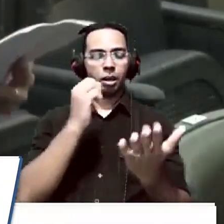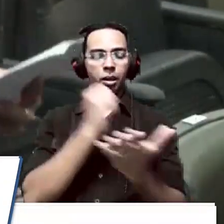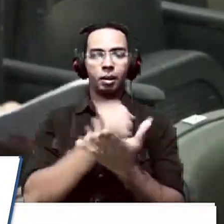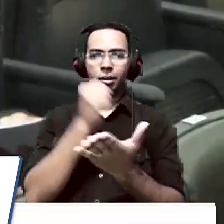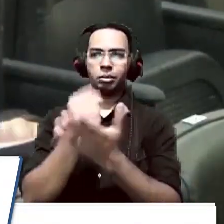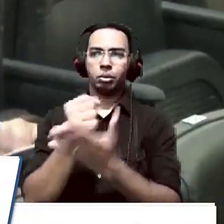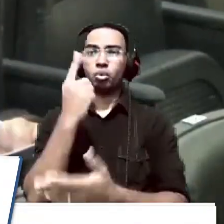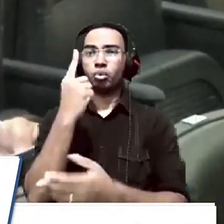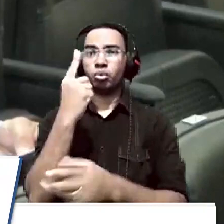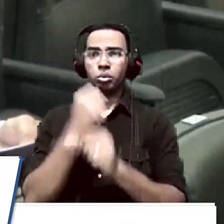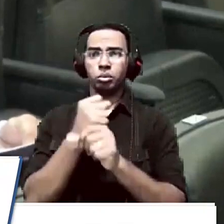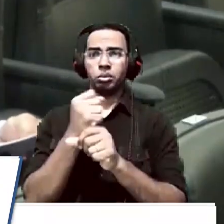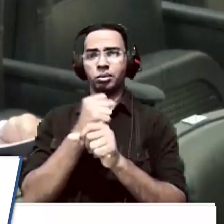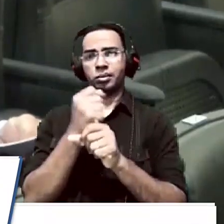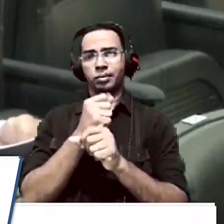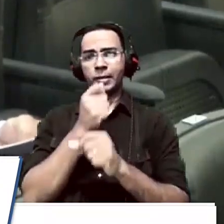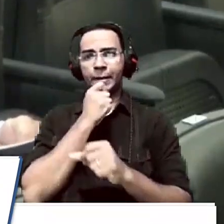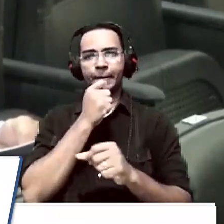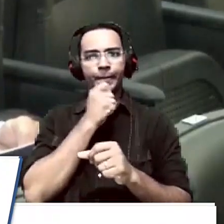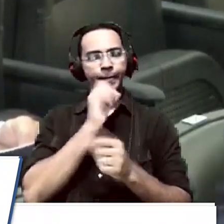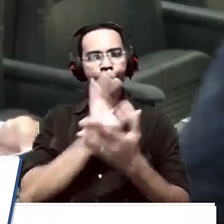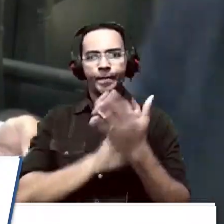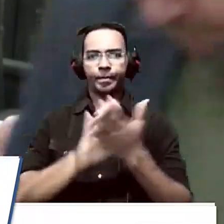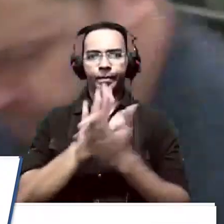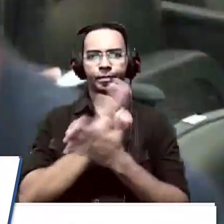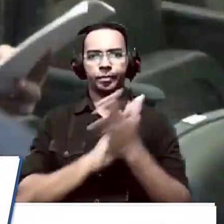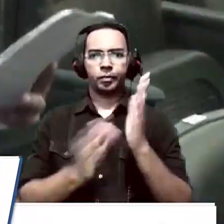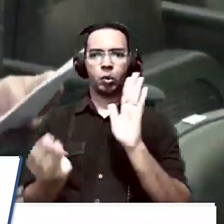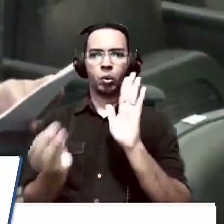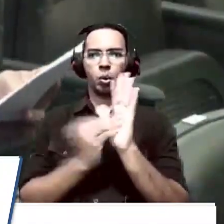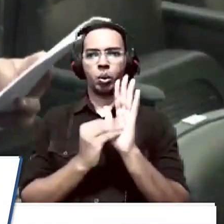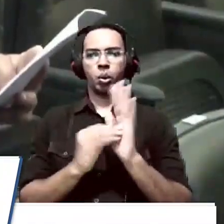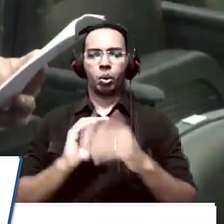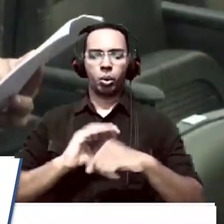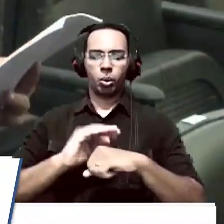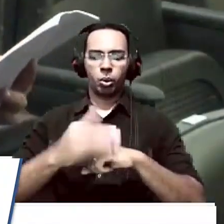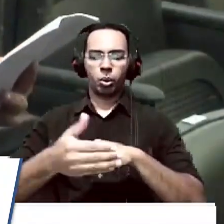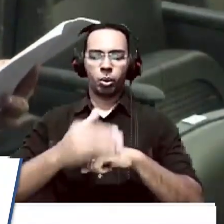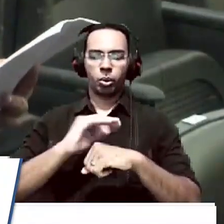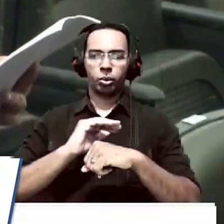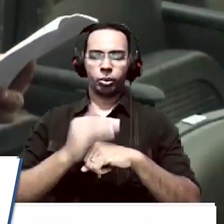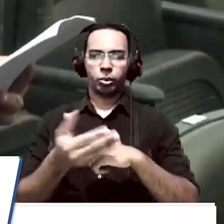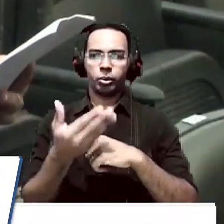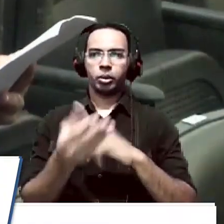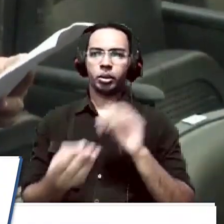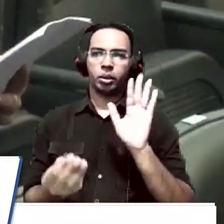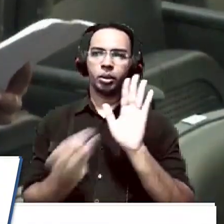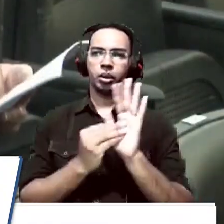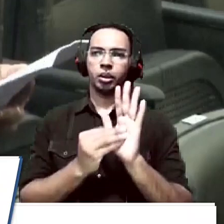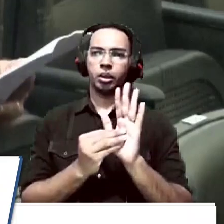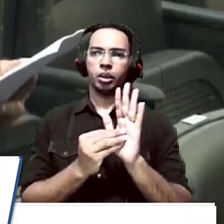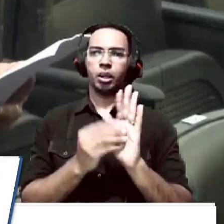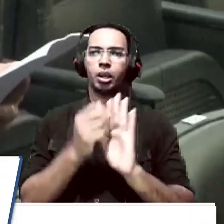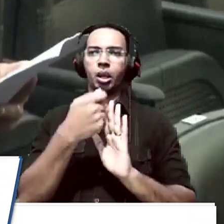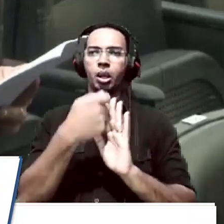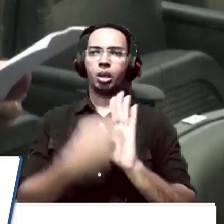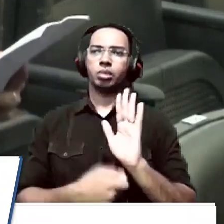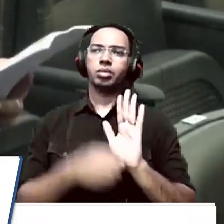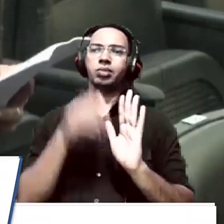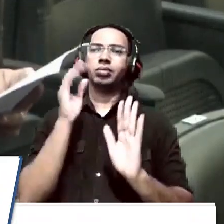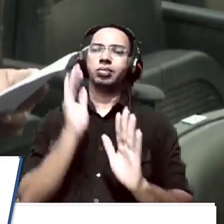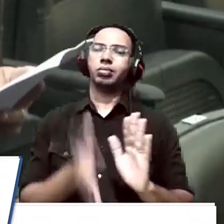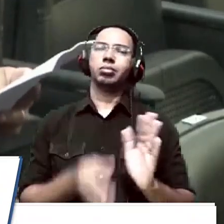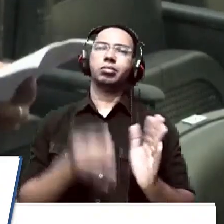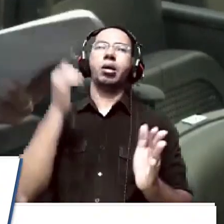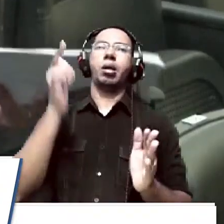ano, e até hoje não colocaram essas lombadas. E essa lombada do requerimento, eu já fiz várias